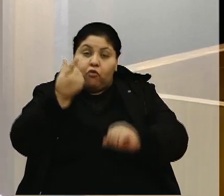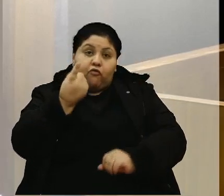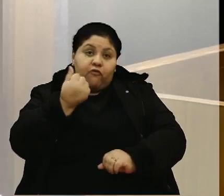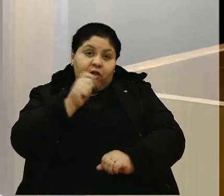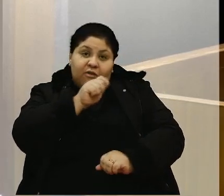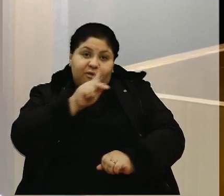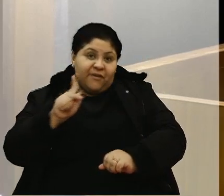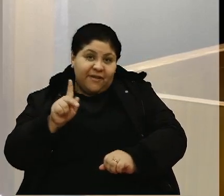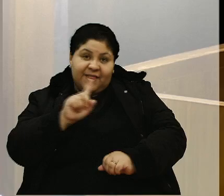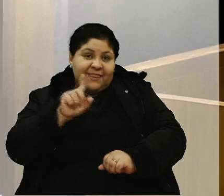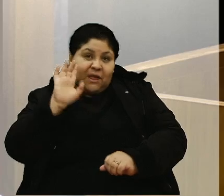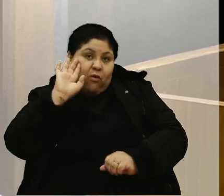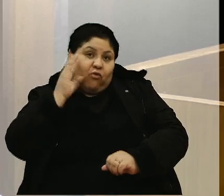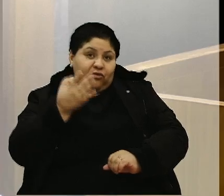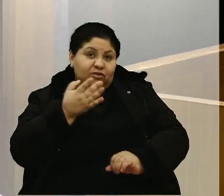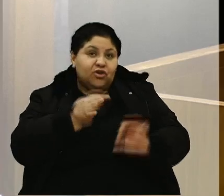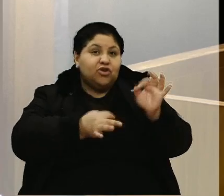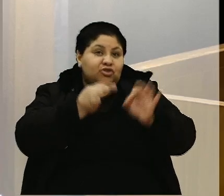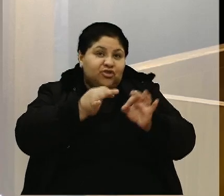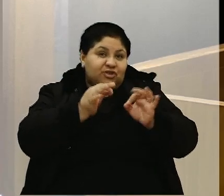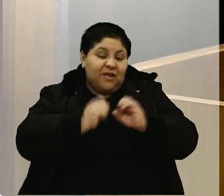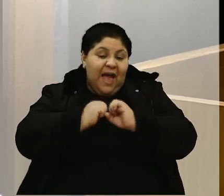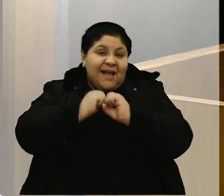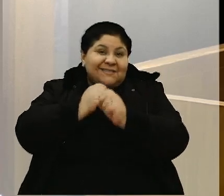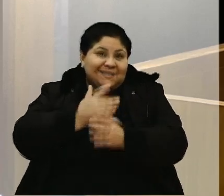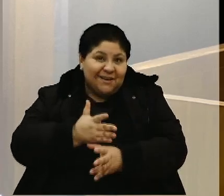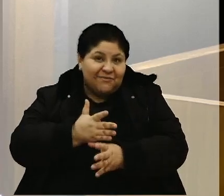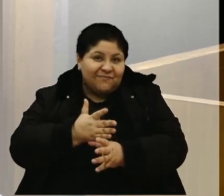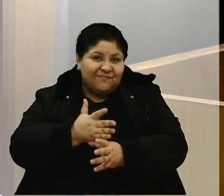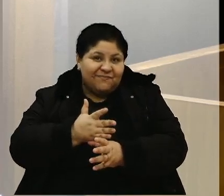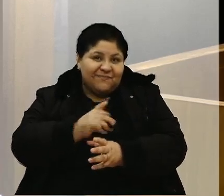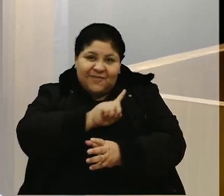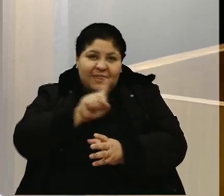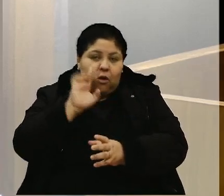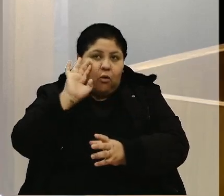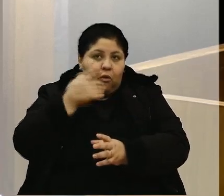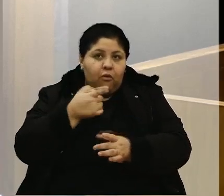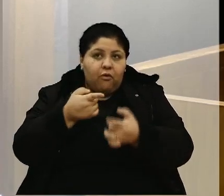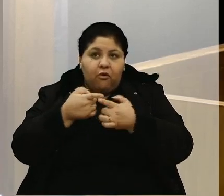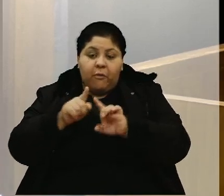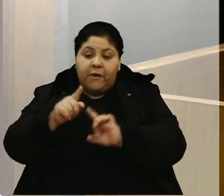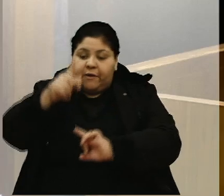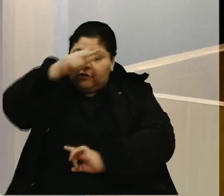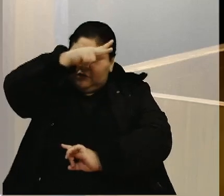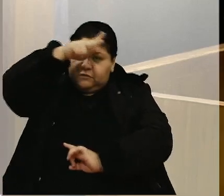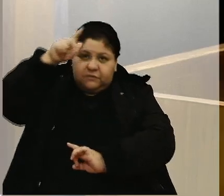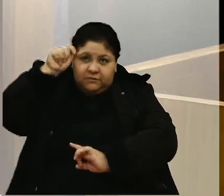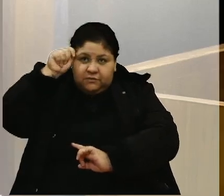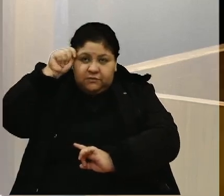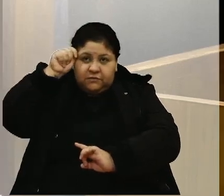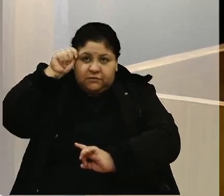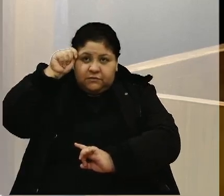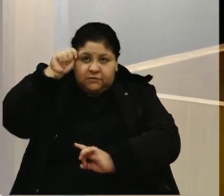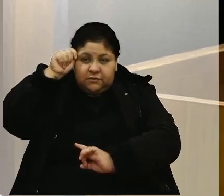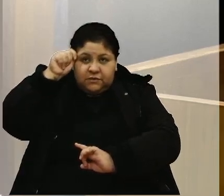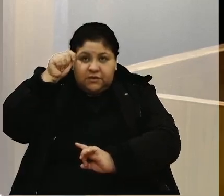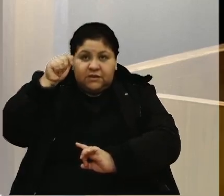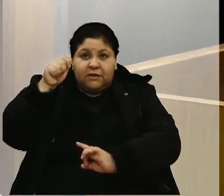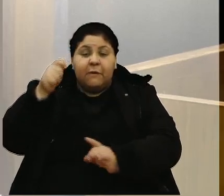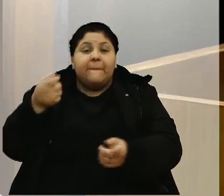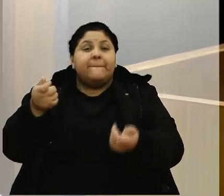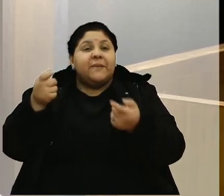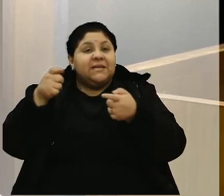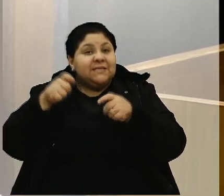aconteceu. Judicialmente se entrou com uma ação, não aconteceu. Não aconteceu, mas os prefeitos que então assumiram deveriam ter tomado